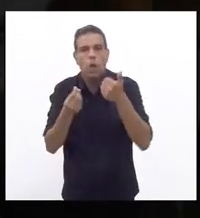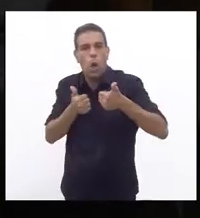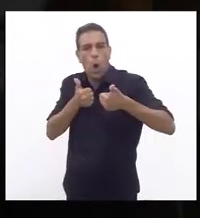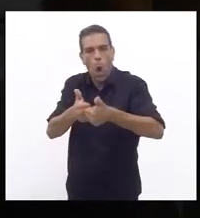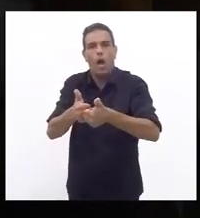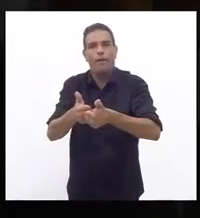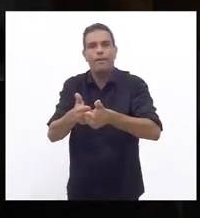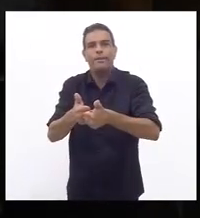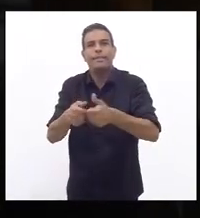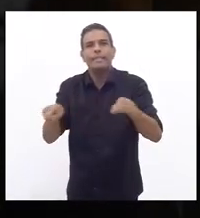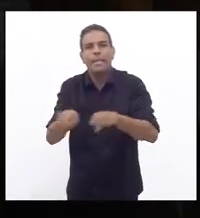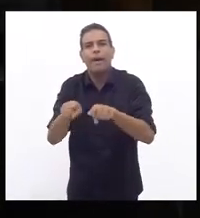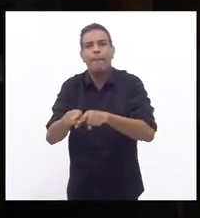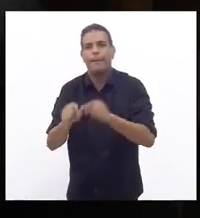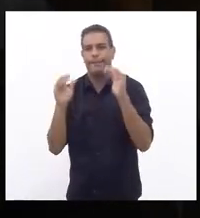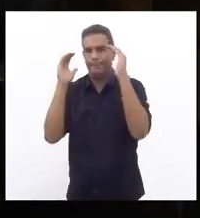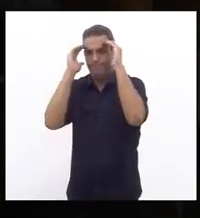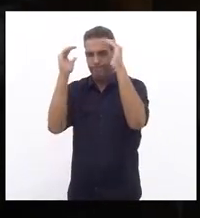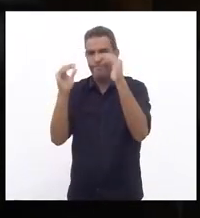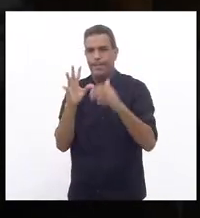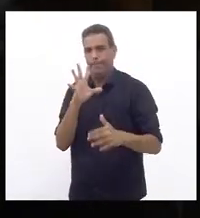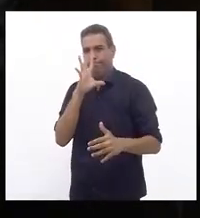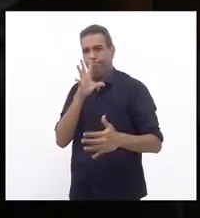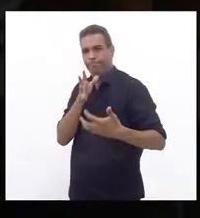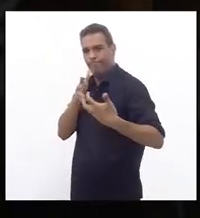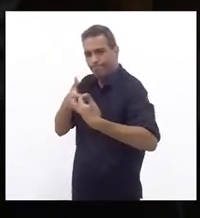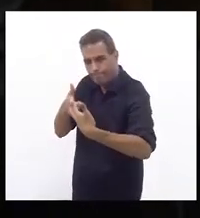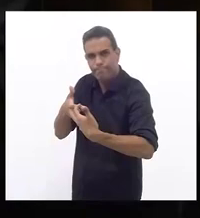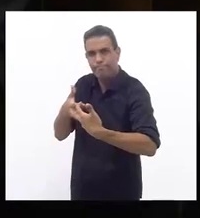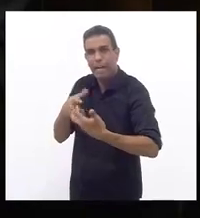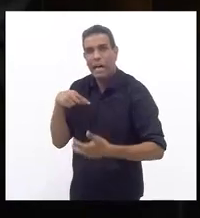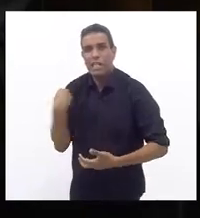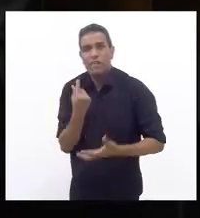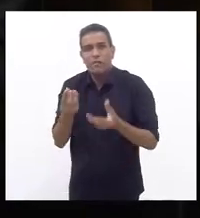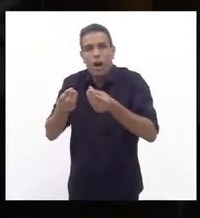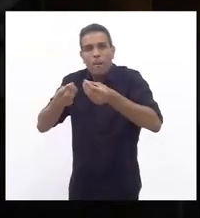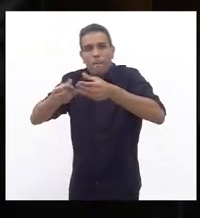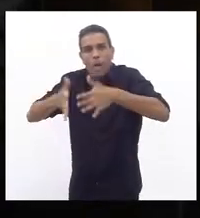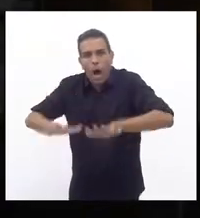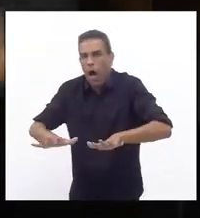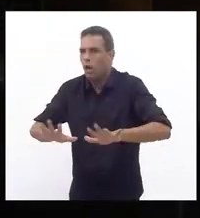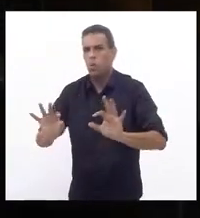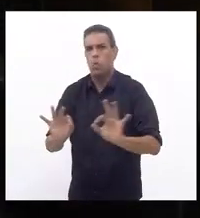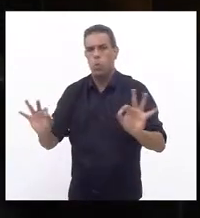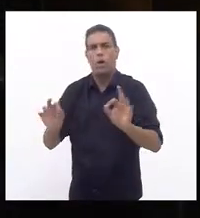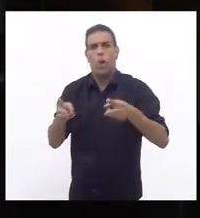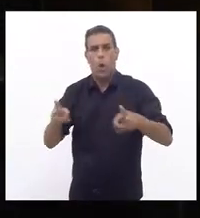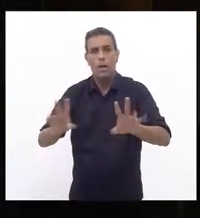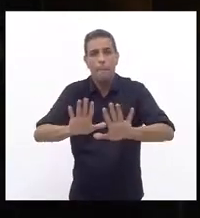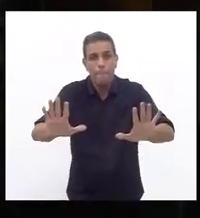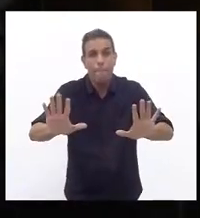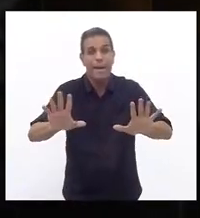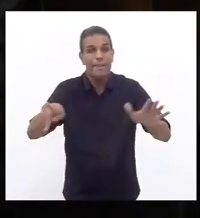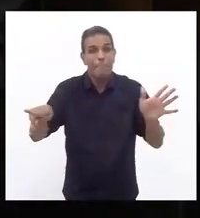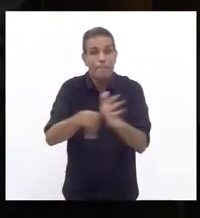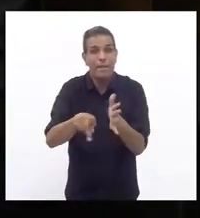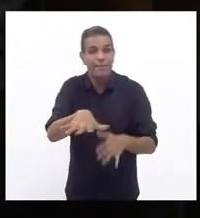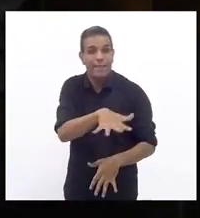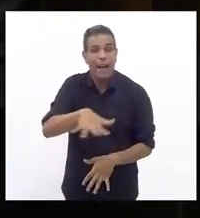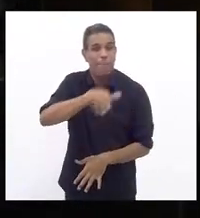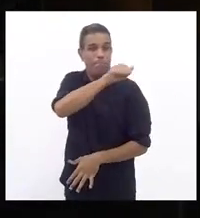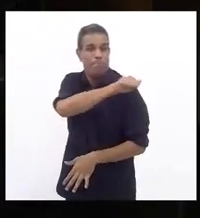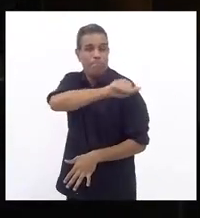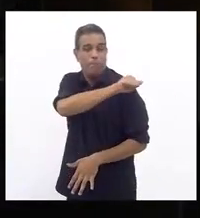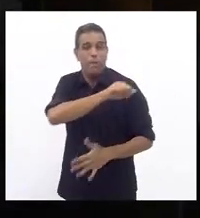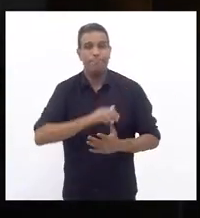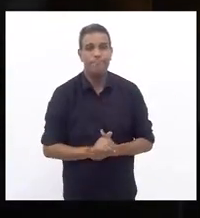a gente não pode fazer vista grossa com qualquer tentativa de desmantelamento do pessoal dessa empresa. Mas ainda no Rio de Janeiro, pessoal,